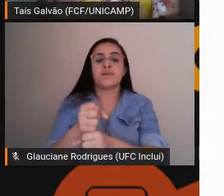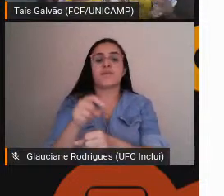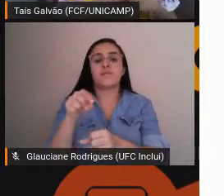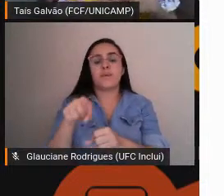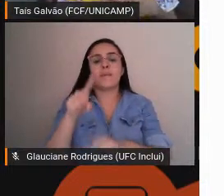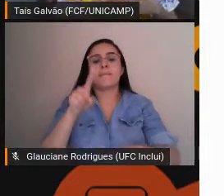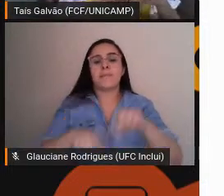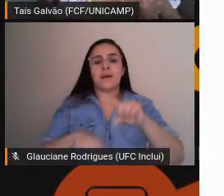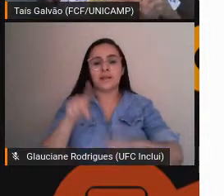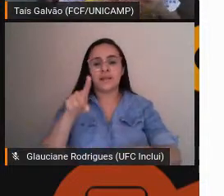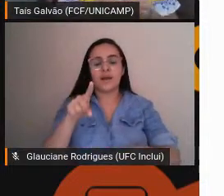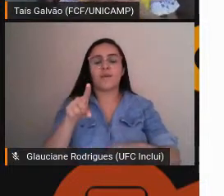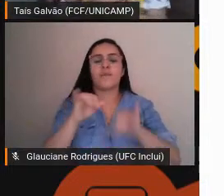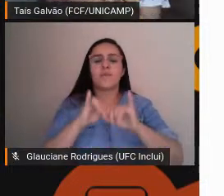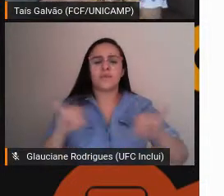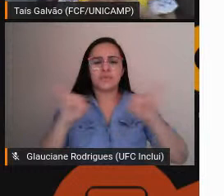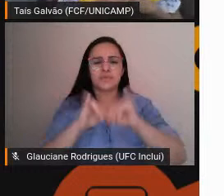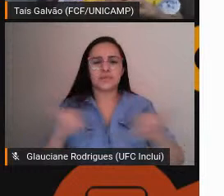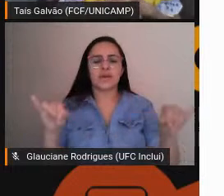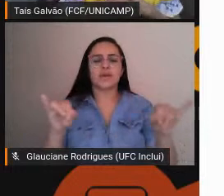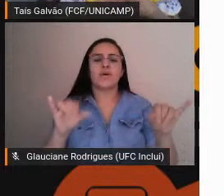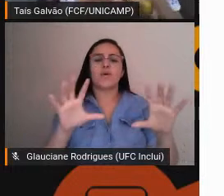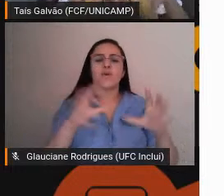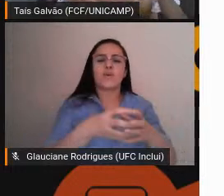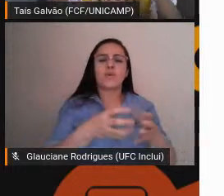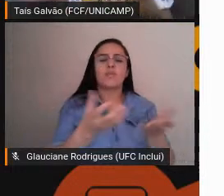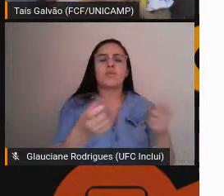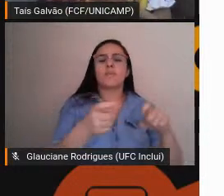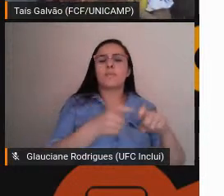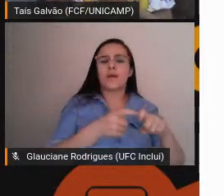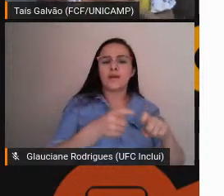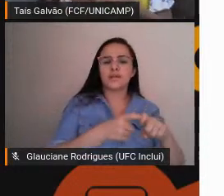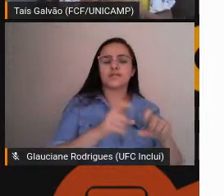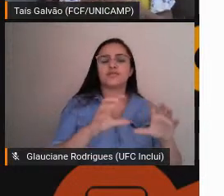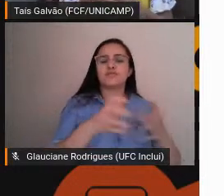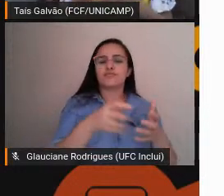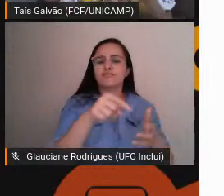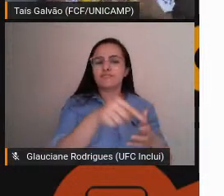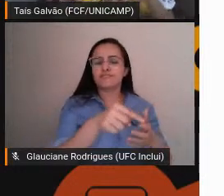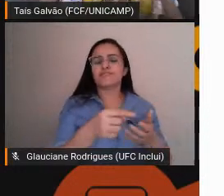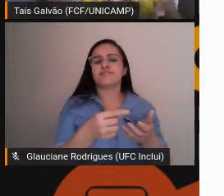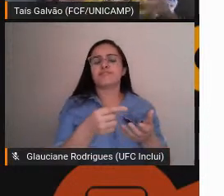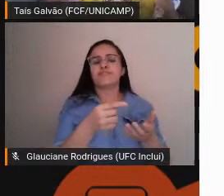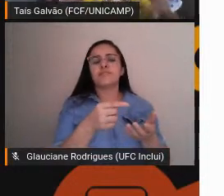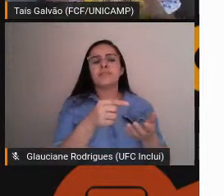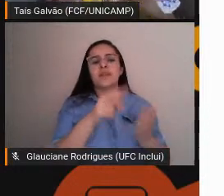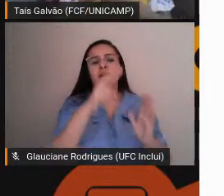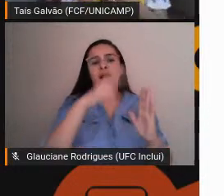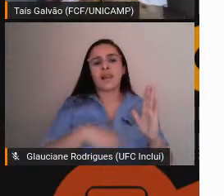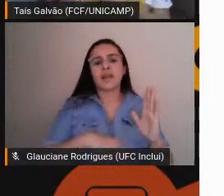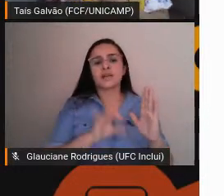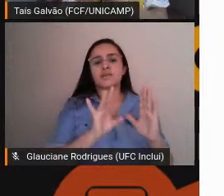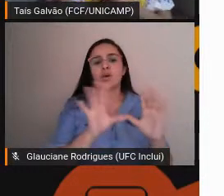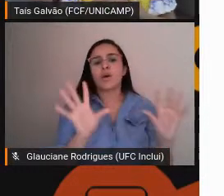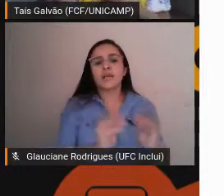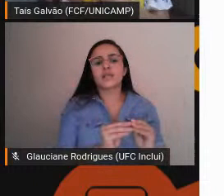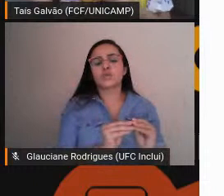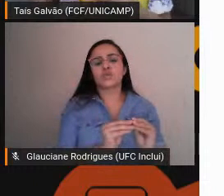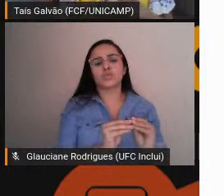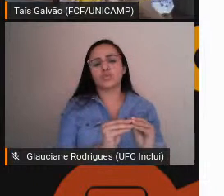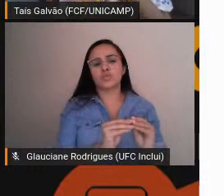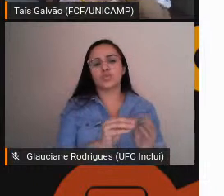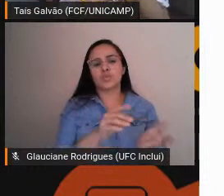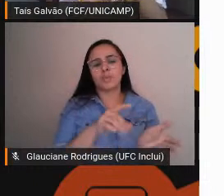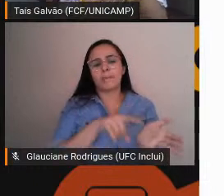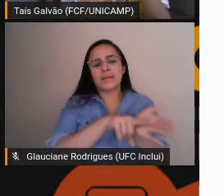material publicitário, para o corpo médico, para o corpo clínico, e o corpo clínico vai ler só o resumo, por exemplo, lá daquele